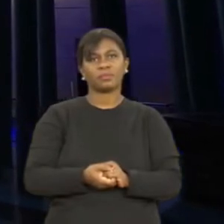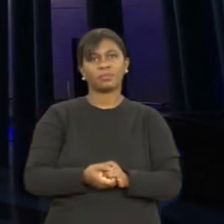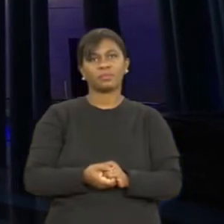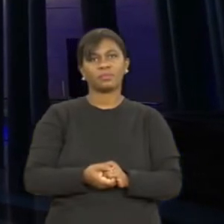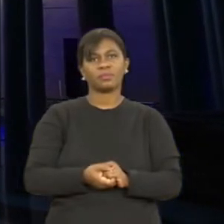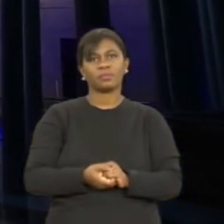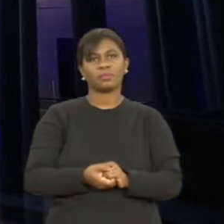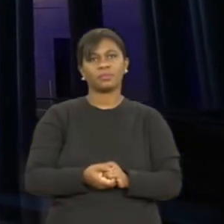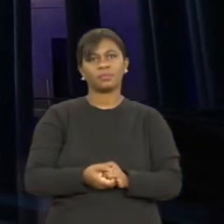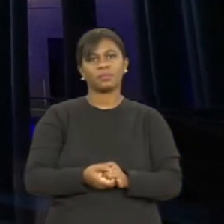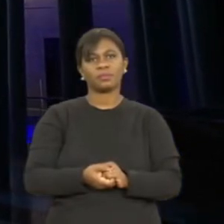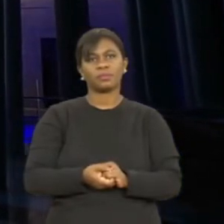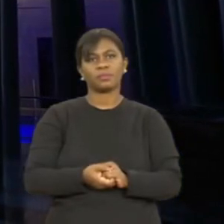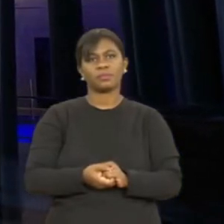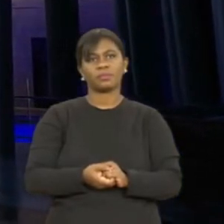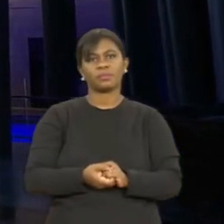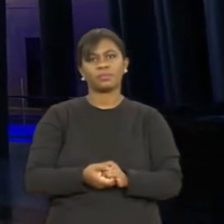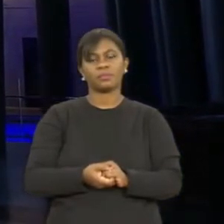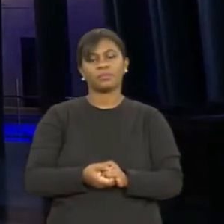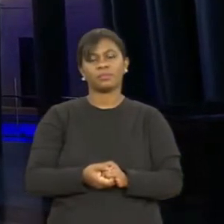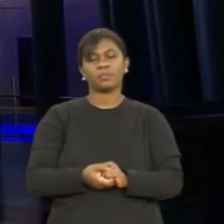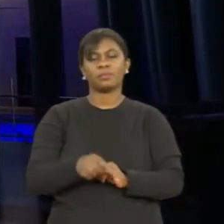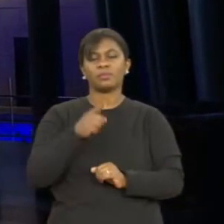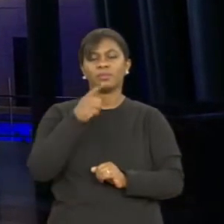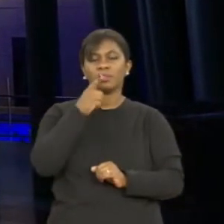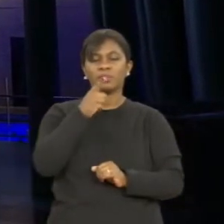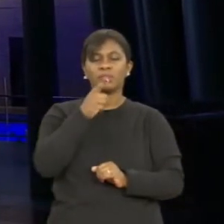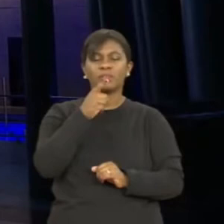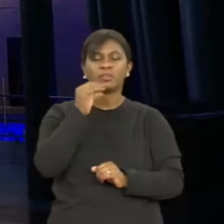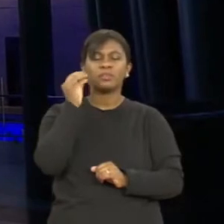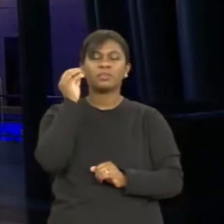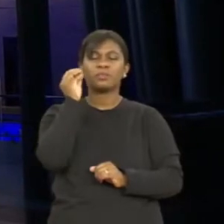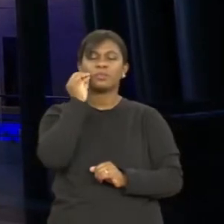Sem falar nada. Desfrute da paz.